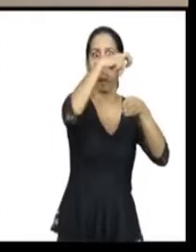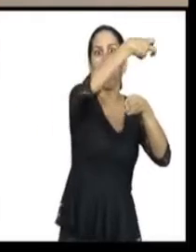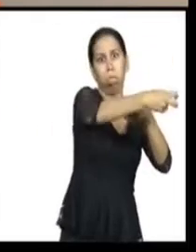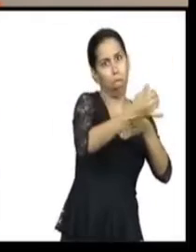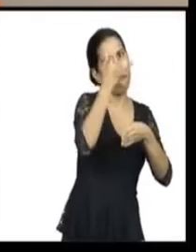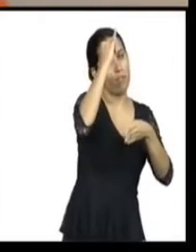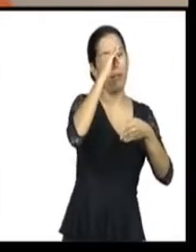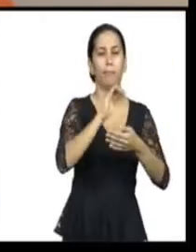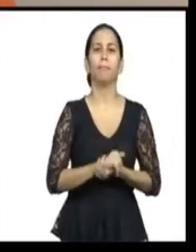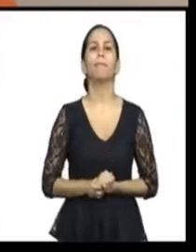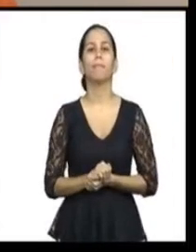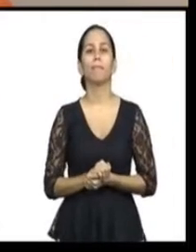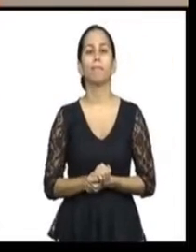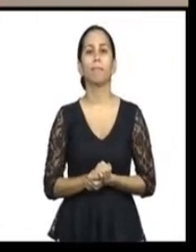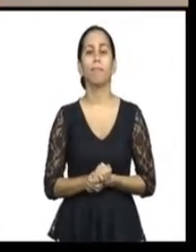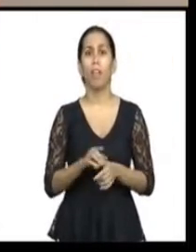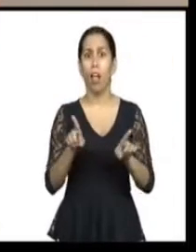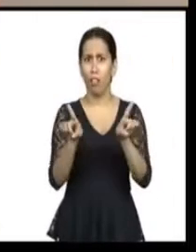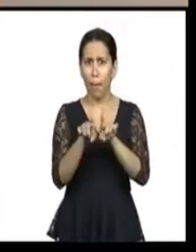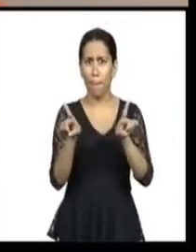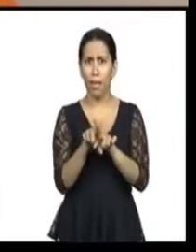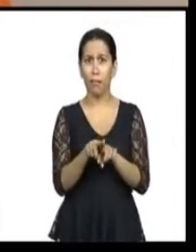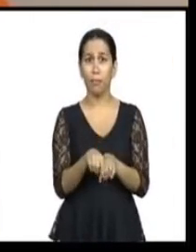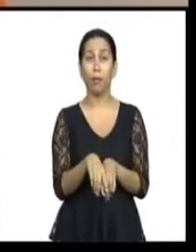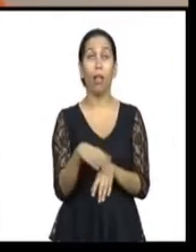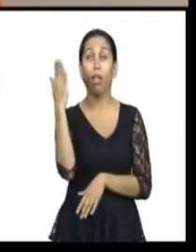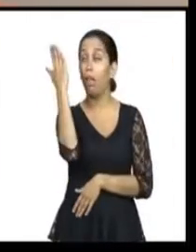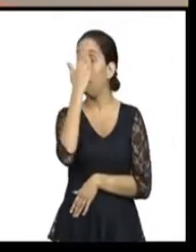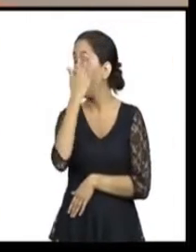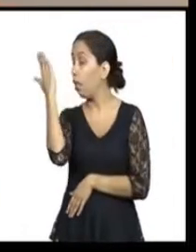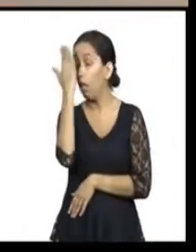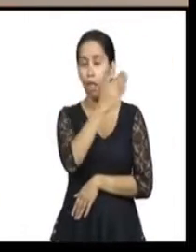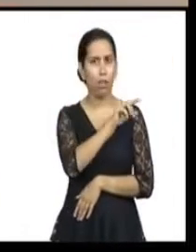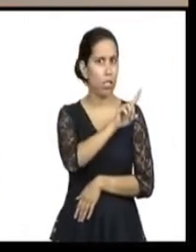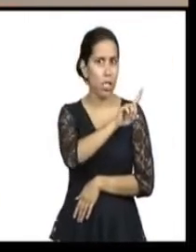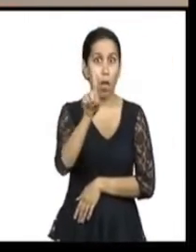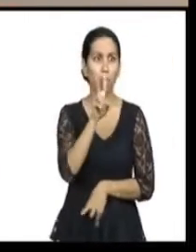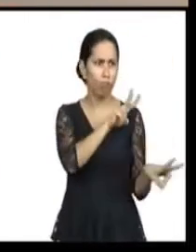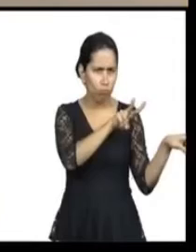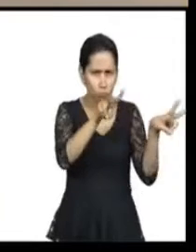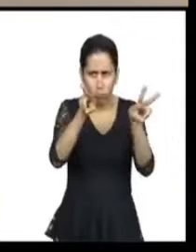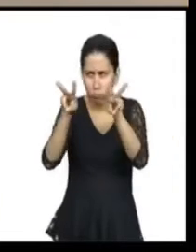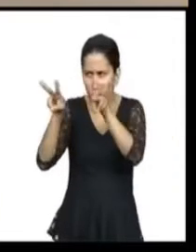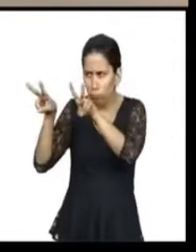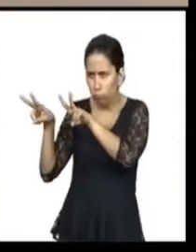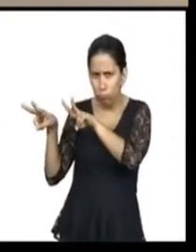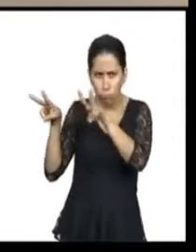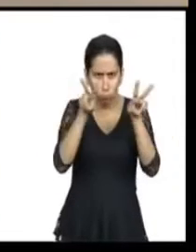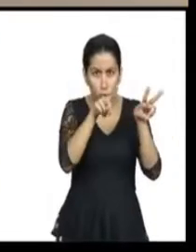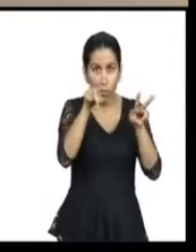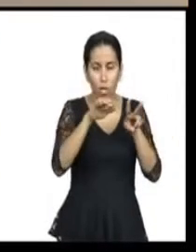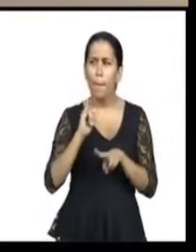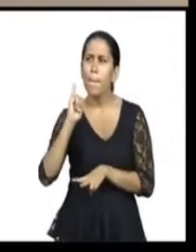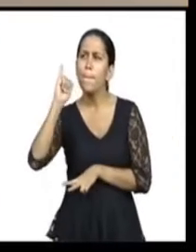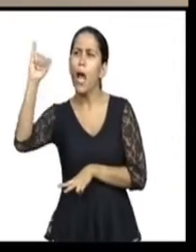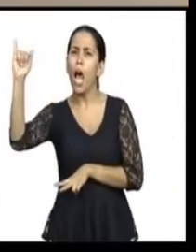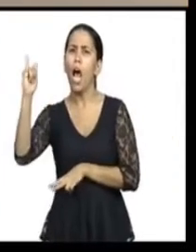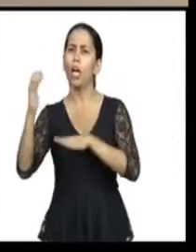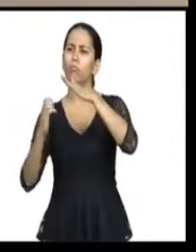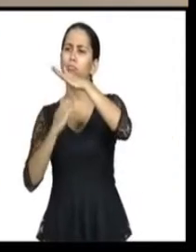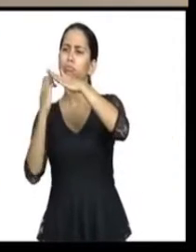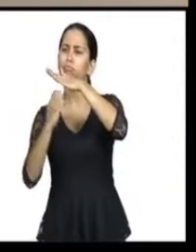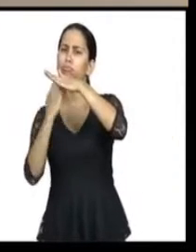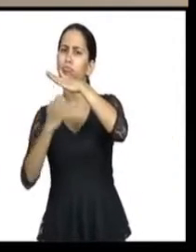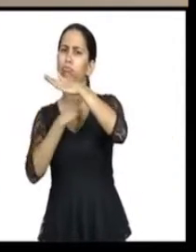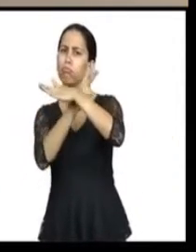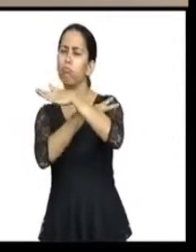Ainda assim, não deixe de observar ao seu redor. A empresa deve abrir espaço para que os trabalhadores informem se alguma atividade apresenta